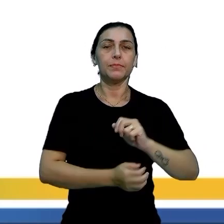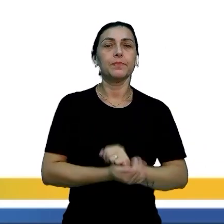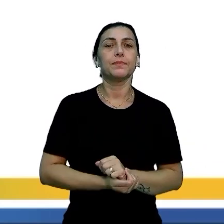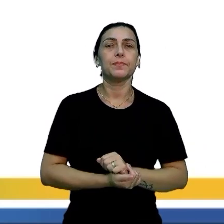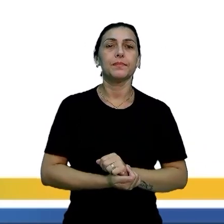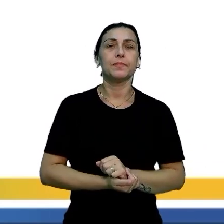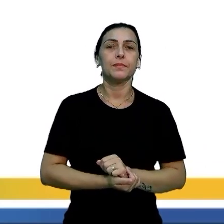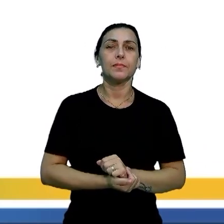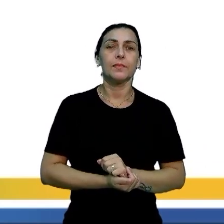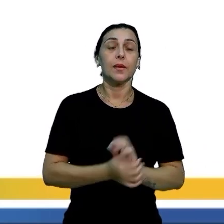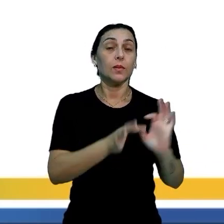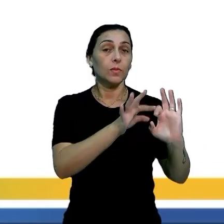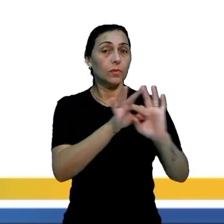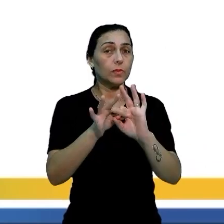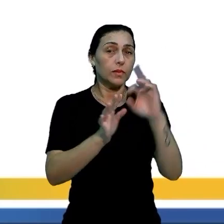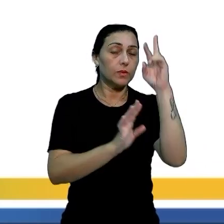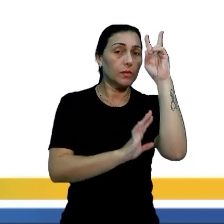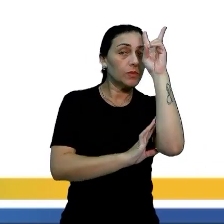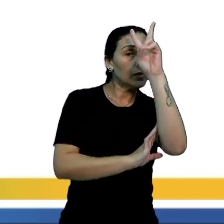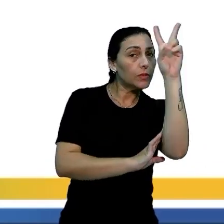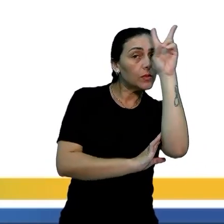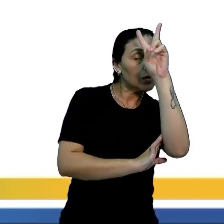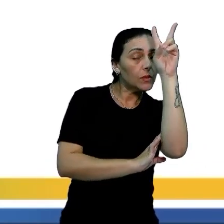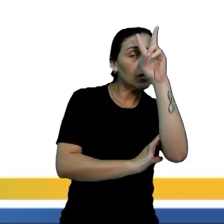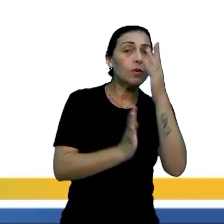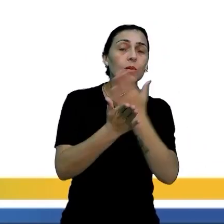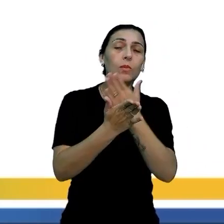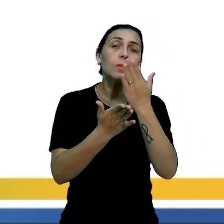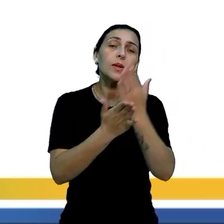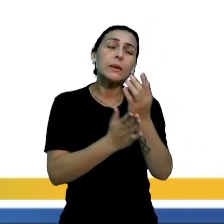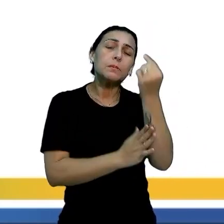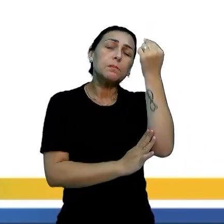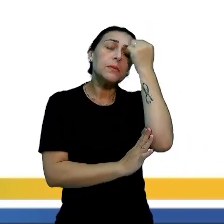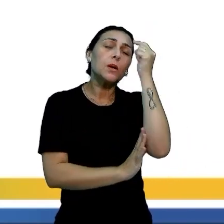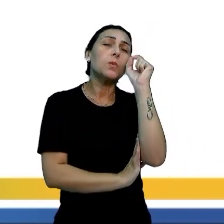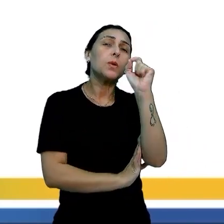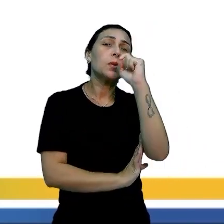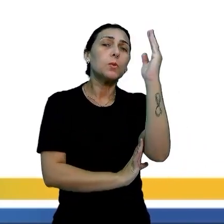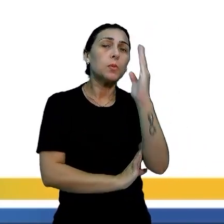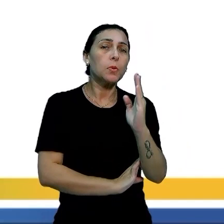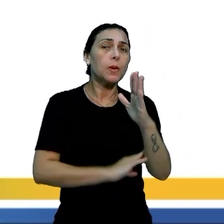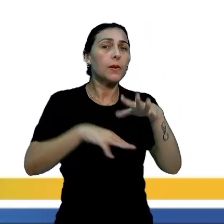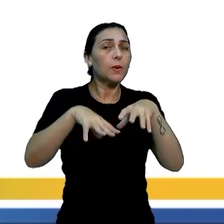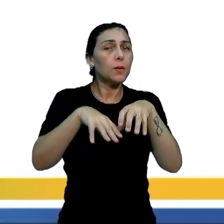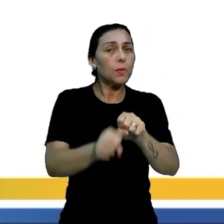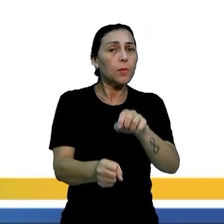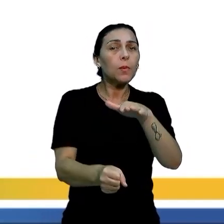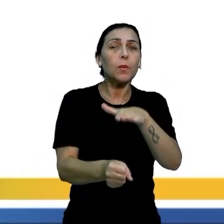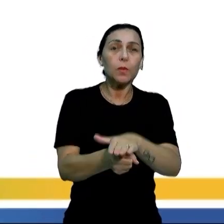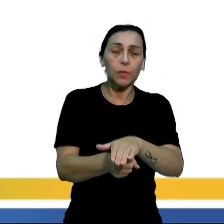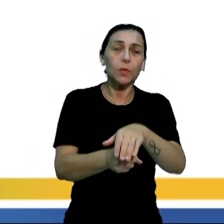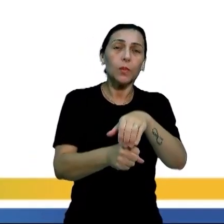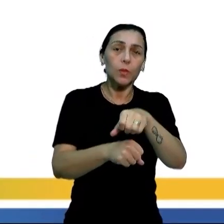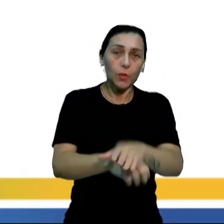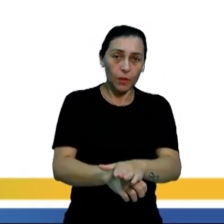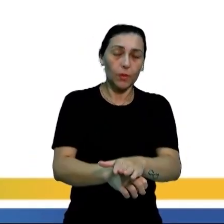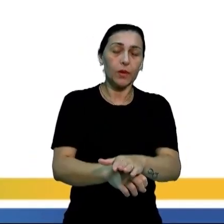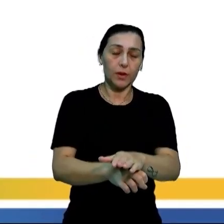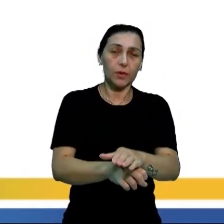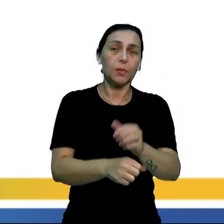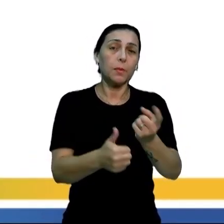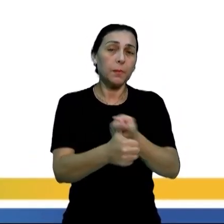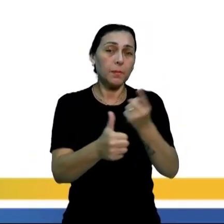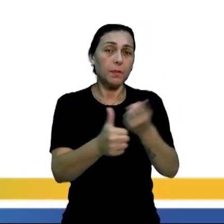E aí, nesse contexto histórico, a gente começa a pensar no Brasil colônia. Então, nesses primeiros 3 séculos